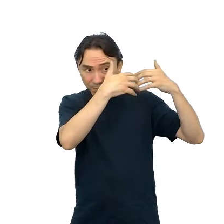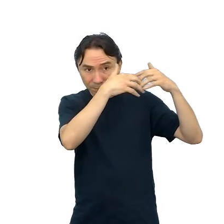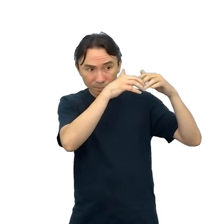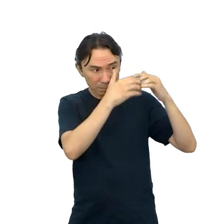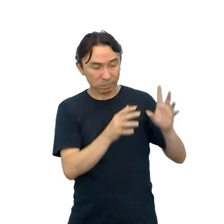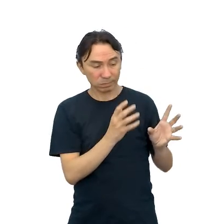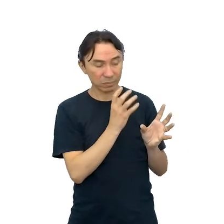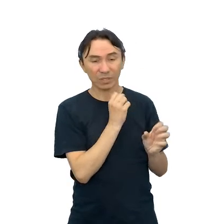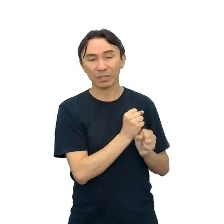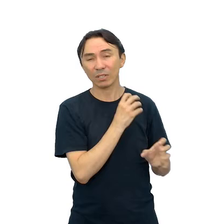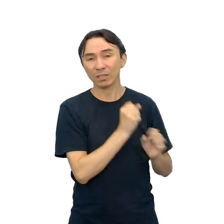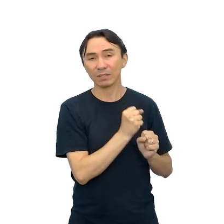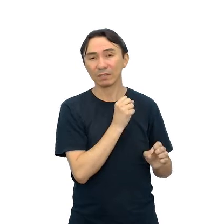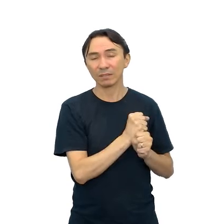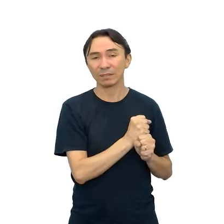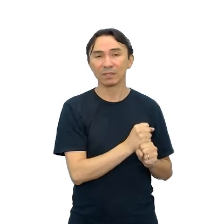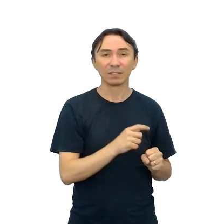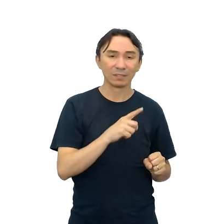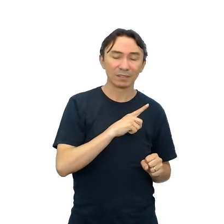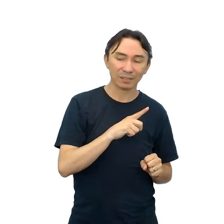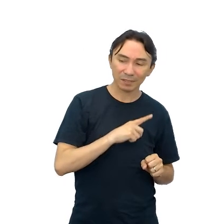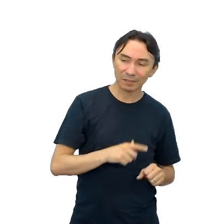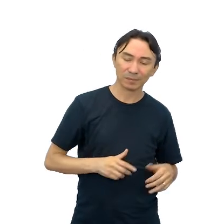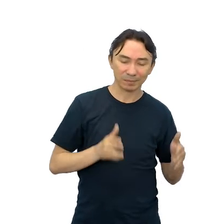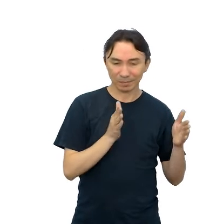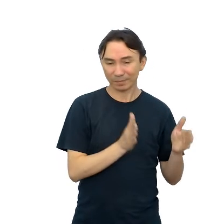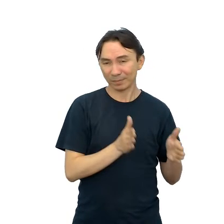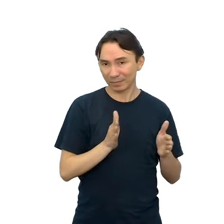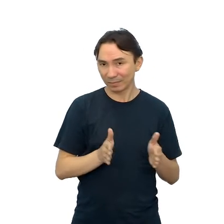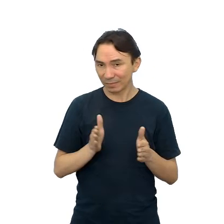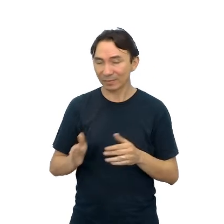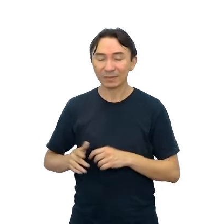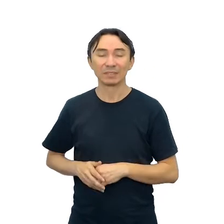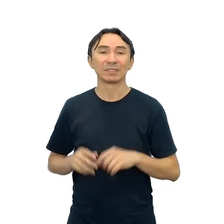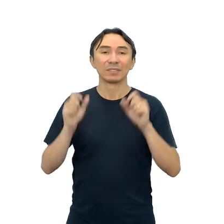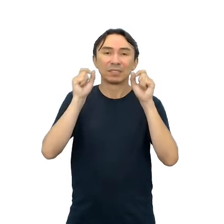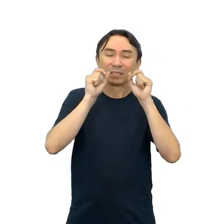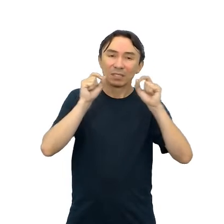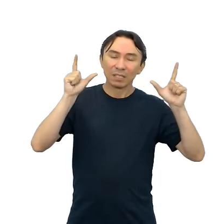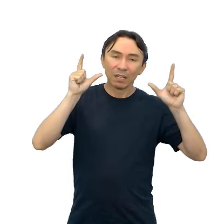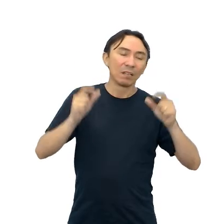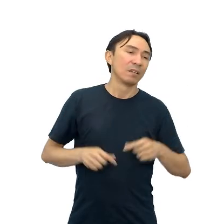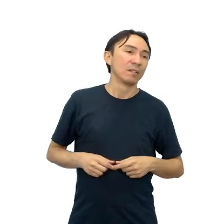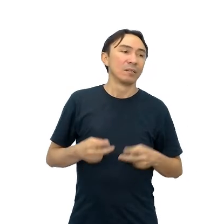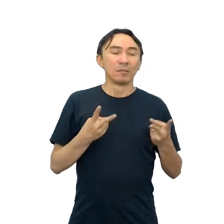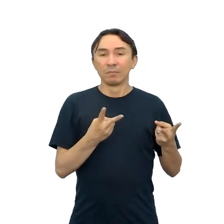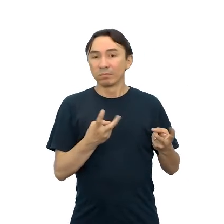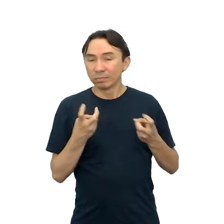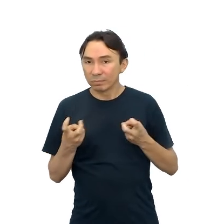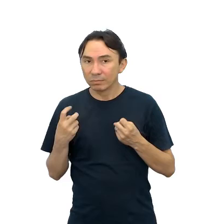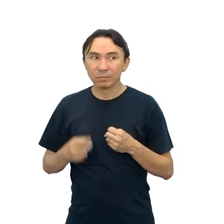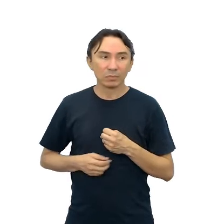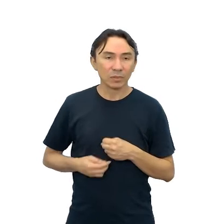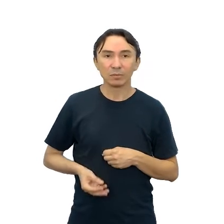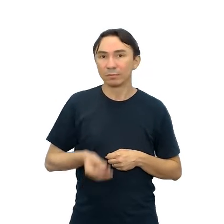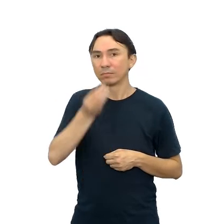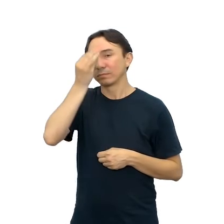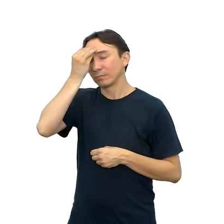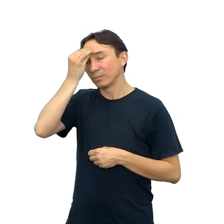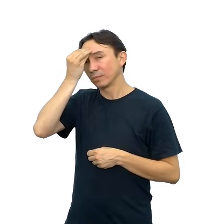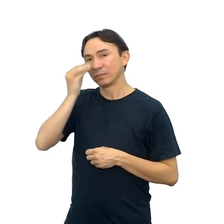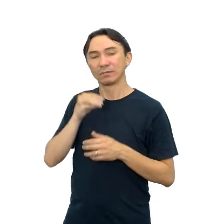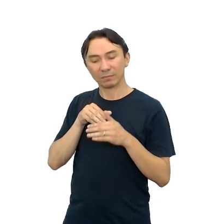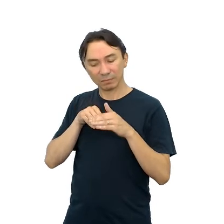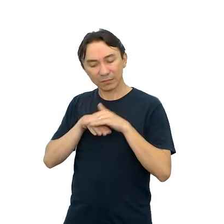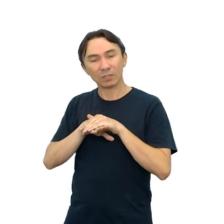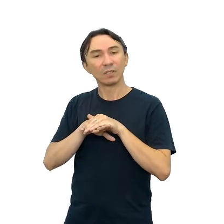falando no processo de atenção, de percepção, de registro, né?